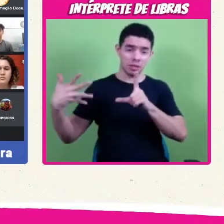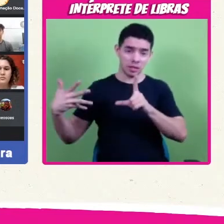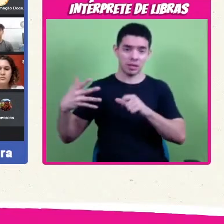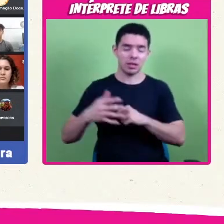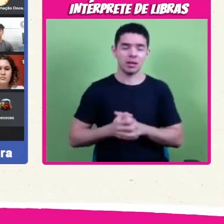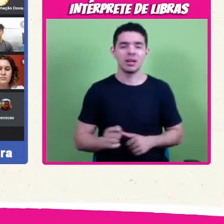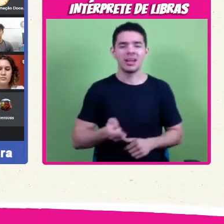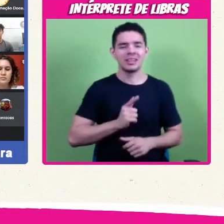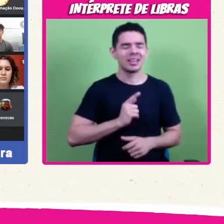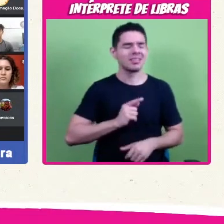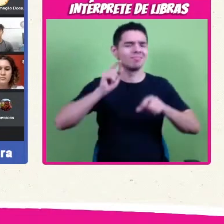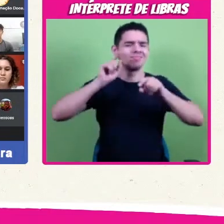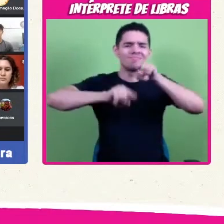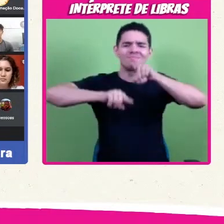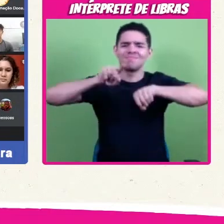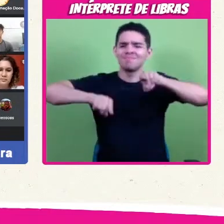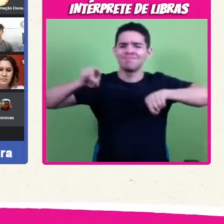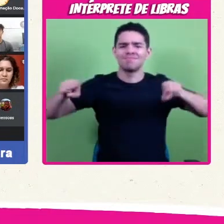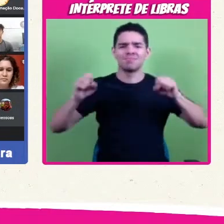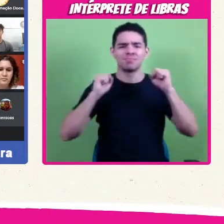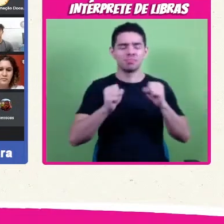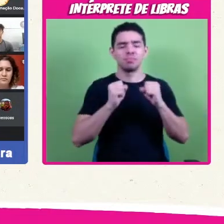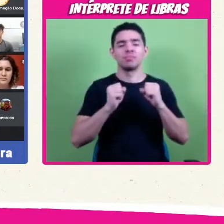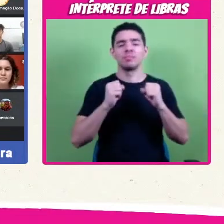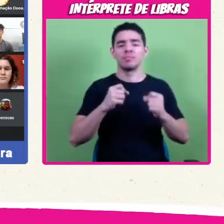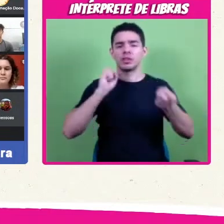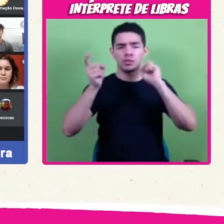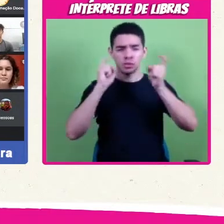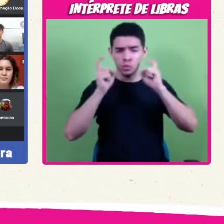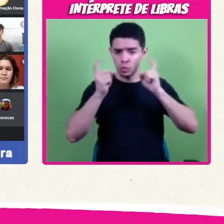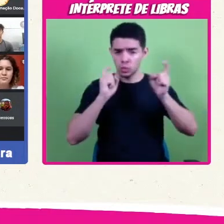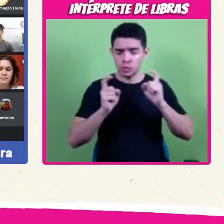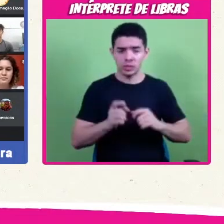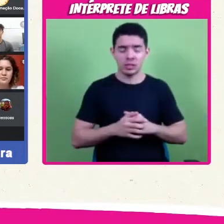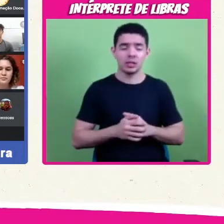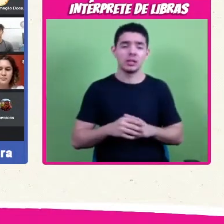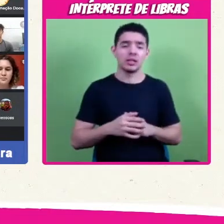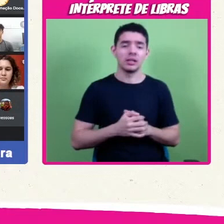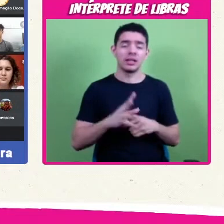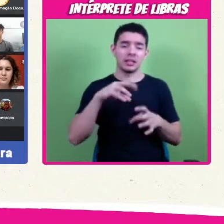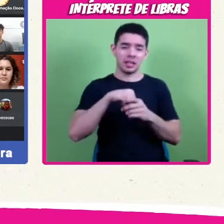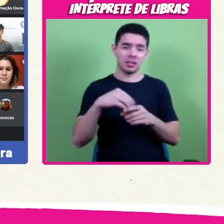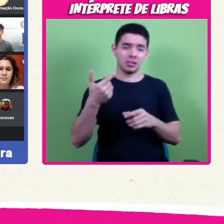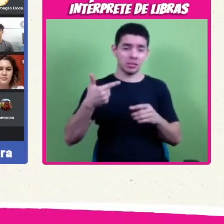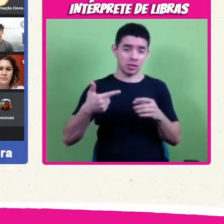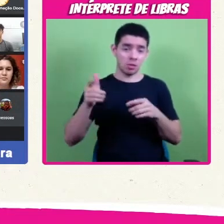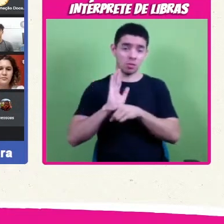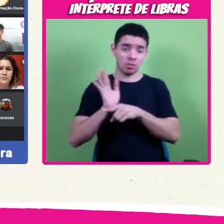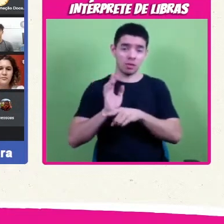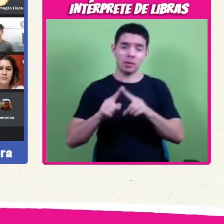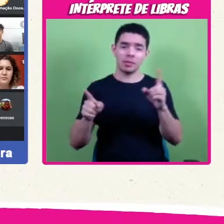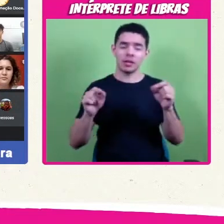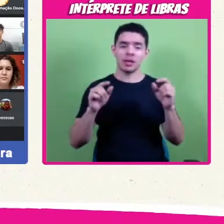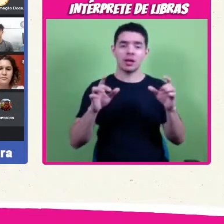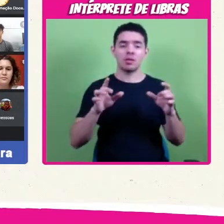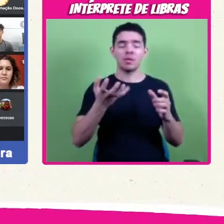tantos nichos que a gente poderia discutir, há tantas questões que estão inseridas dentro desse segundo filme, mas que eu queria